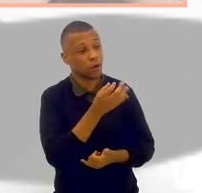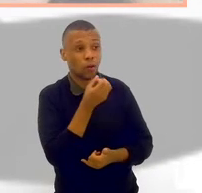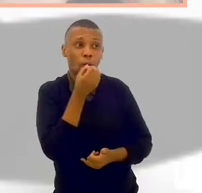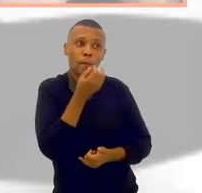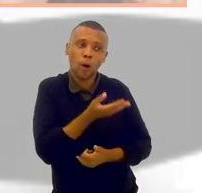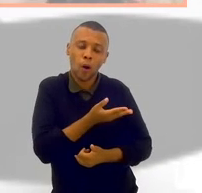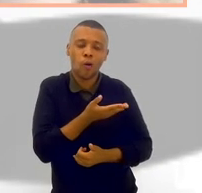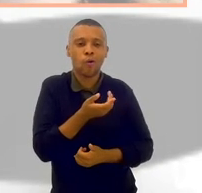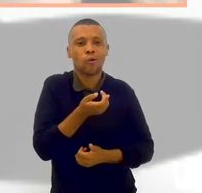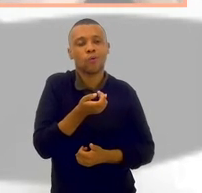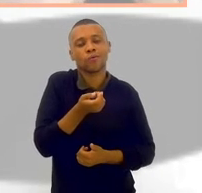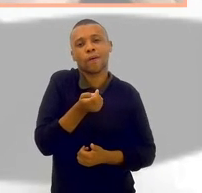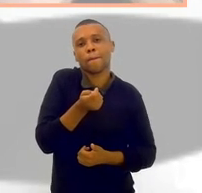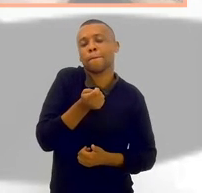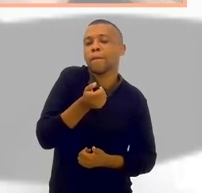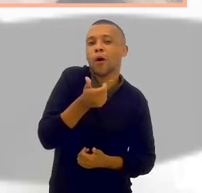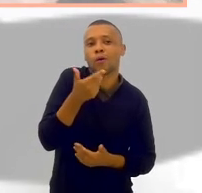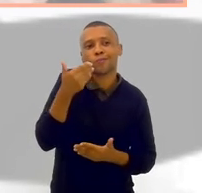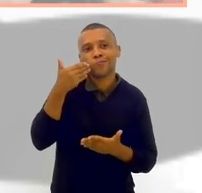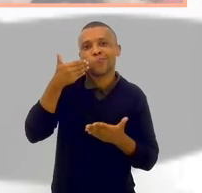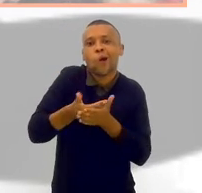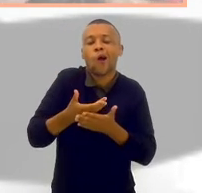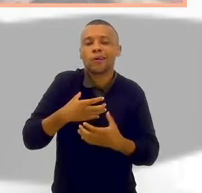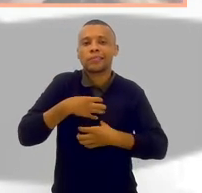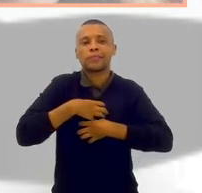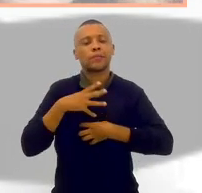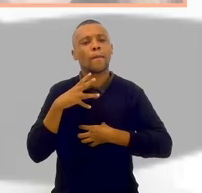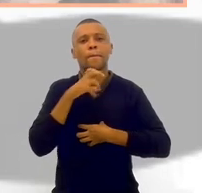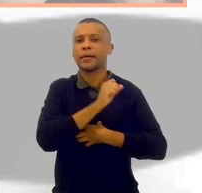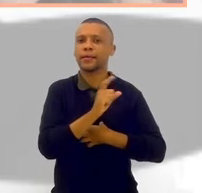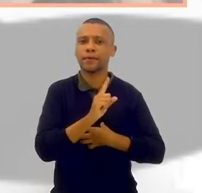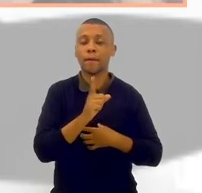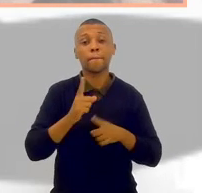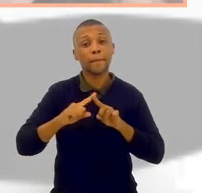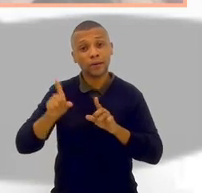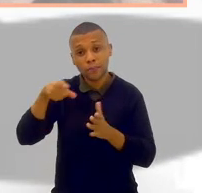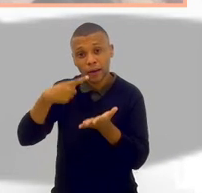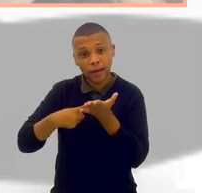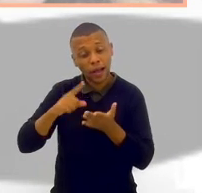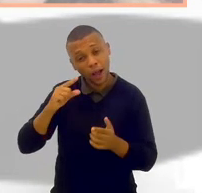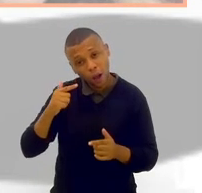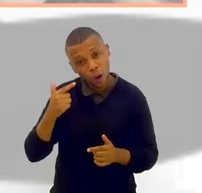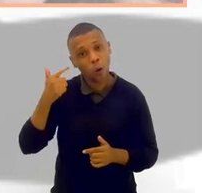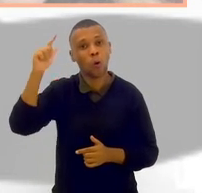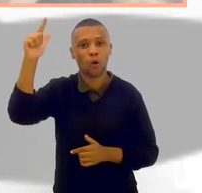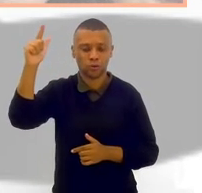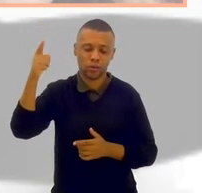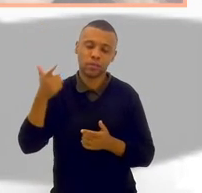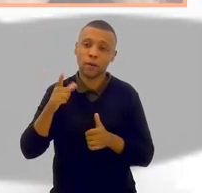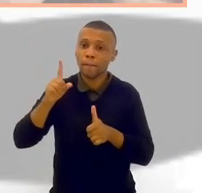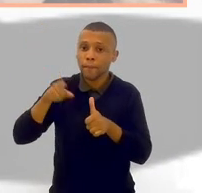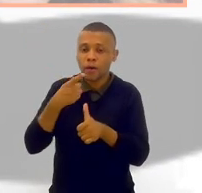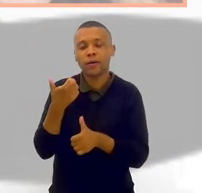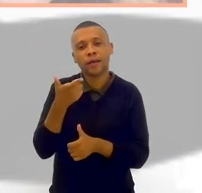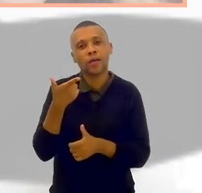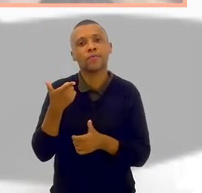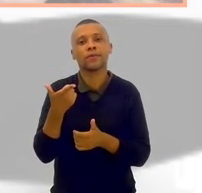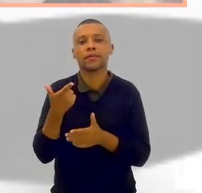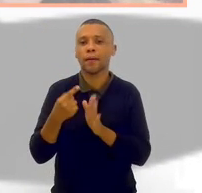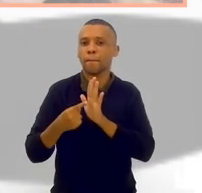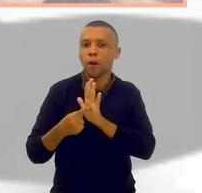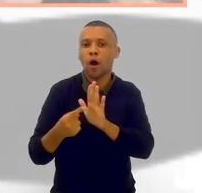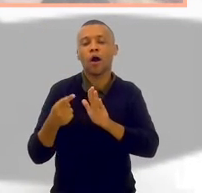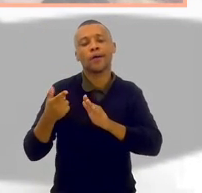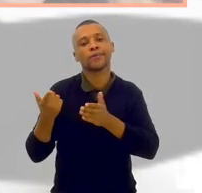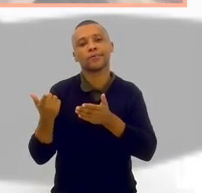você brincando? É que ver a quando é gente bom, é adora assim, você vitória. nem sentiu. Você Pois nem... Mas é. vamos fazer outros. Esse é o primeiro de uma série de muitos. Quero que você dê o endereço